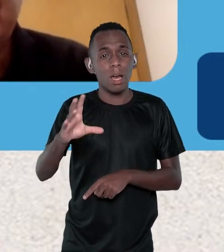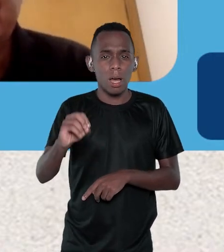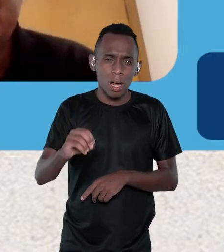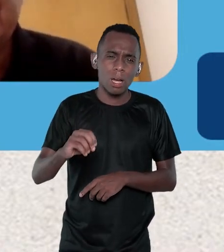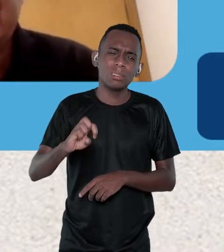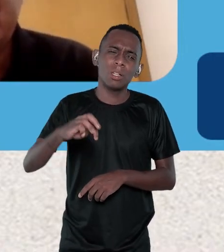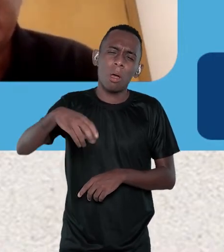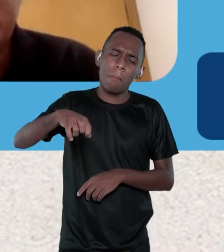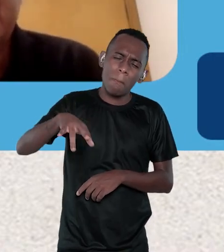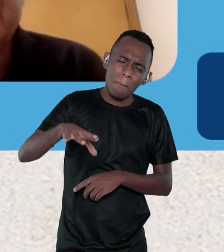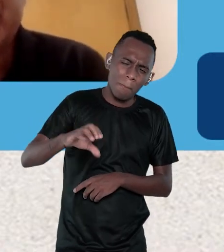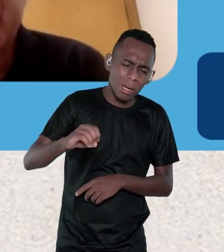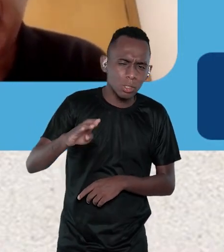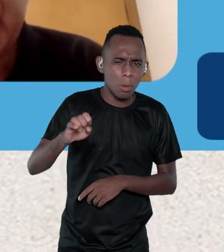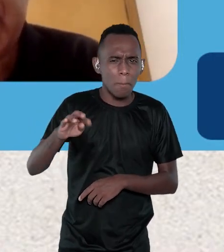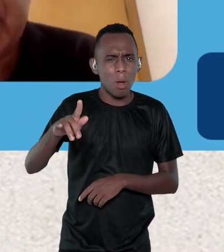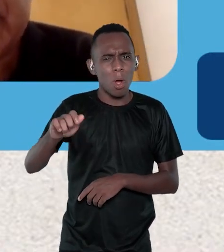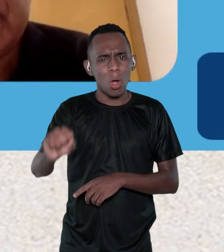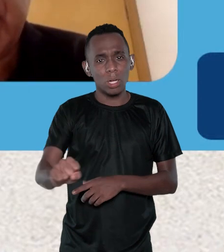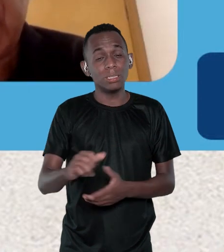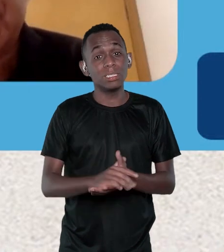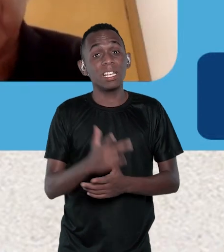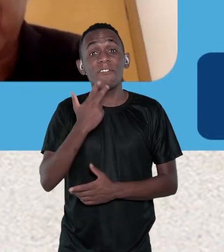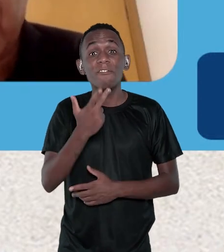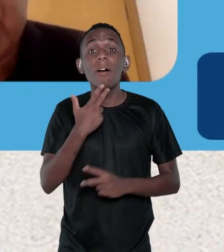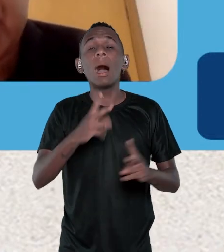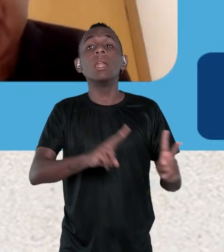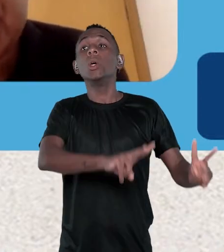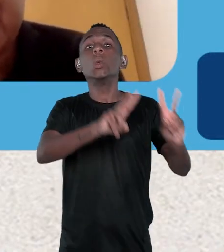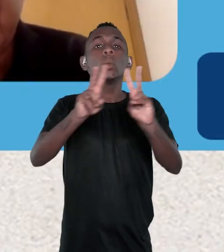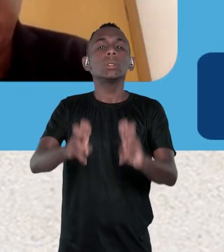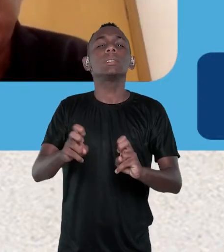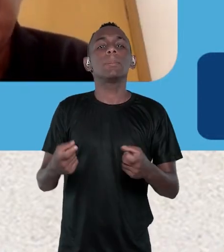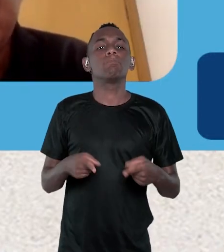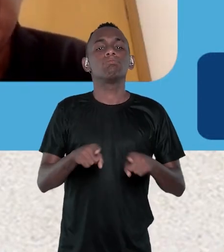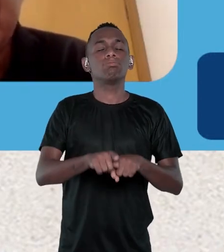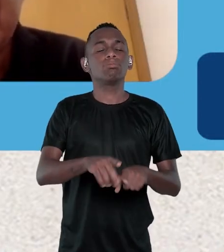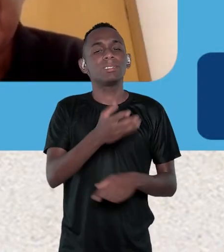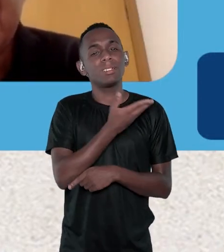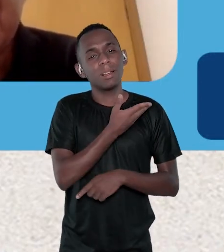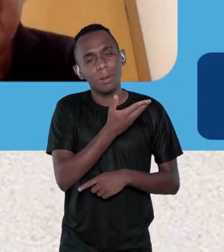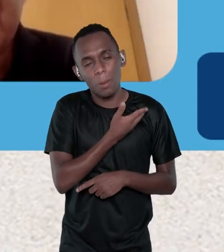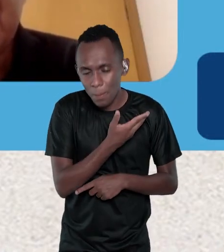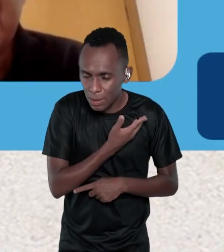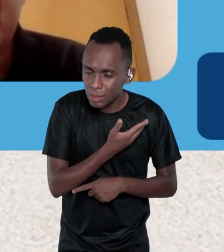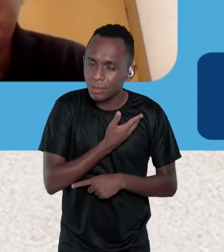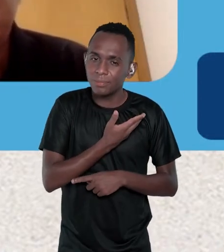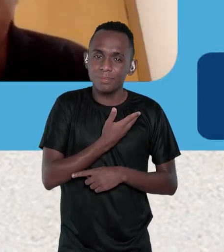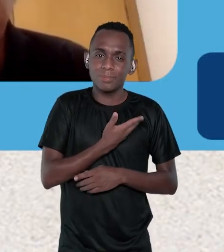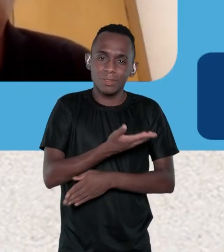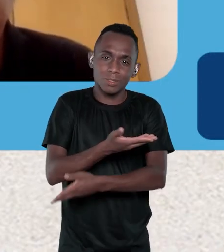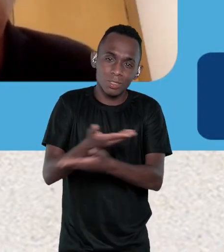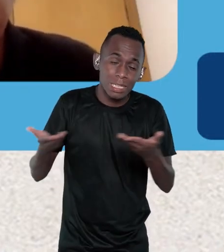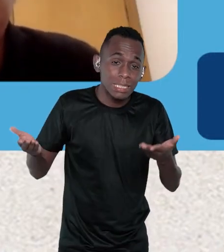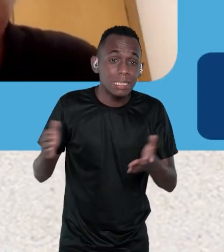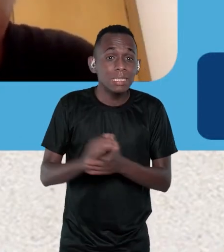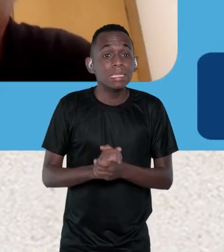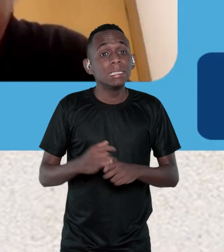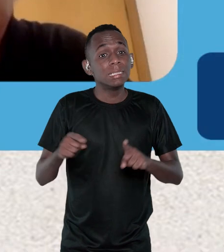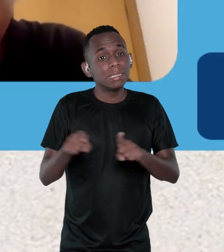Fernando Brant, né, também falando assim, depoimento lindo a respeito. Ele fala muito dessa amizade,